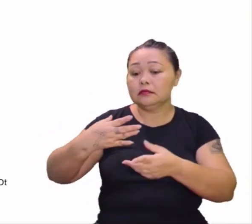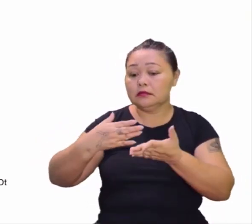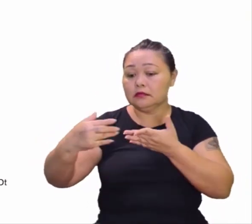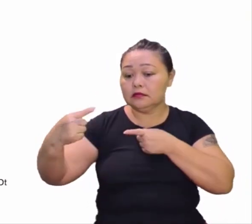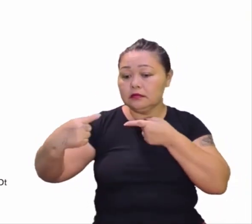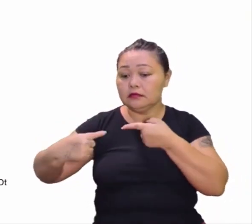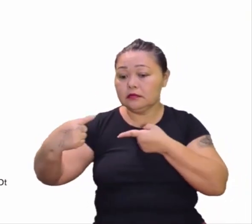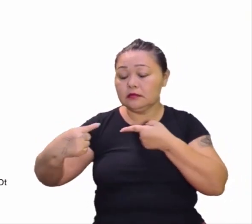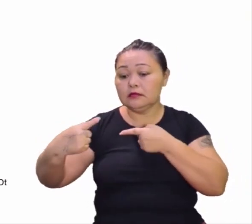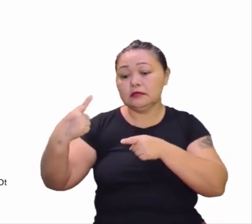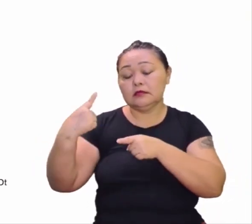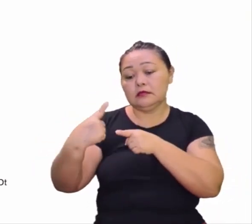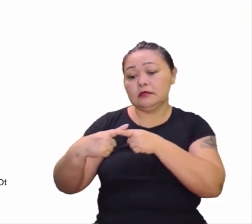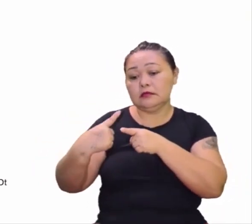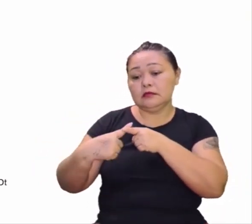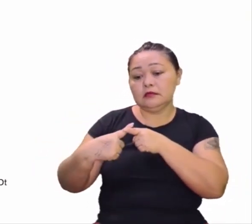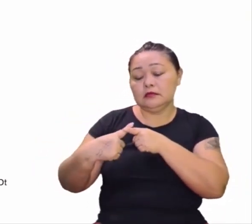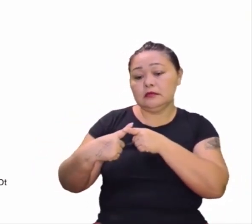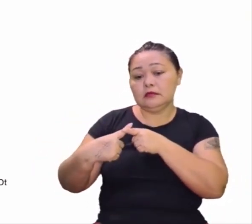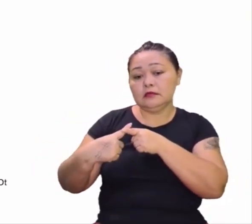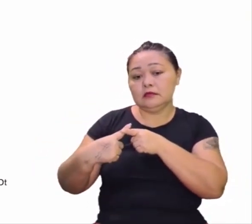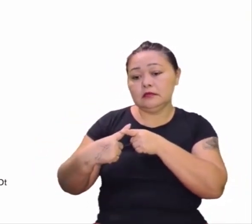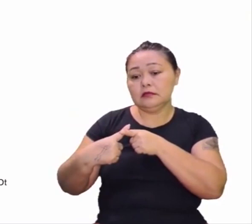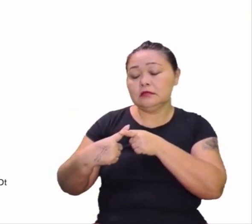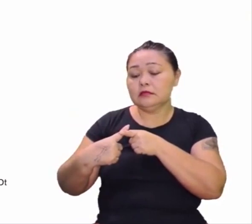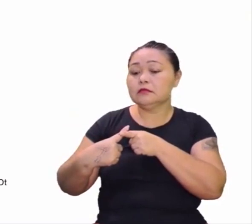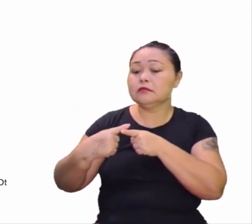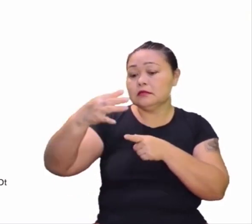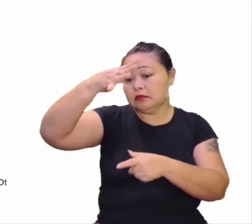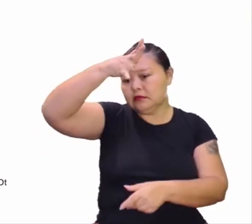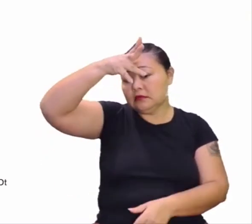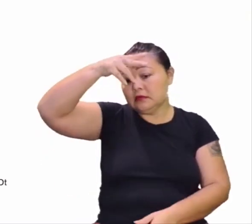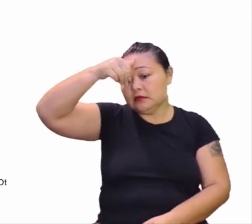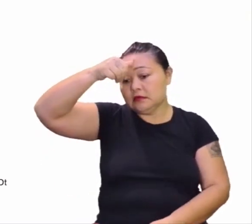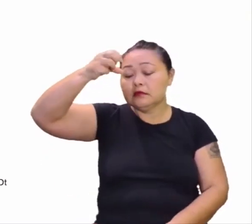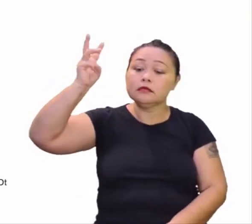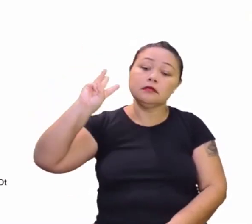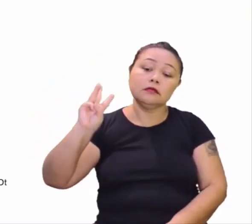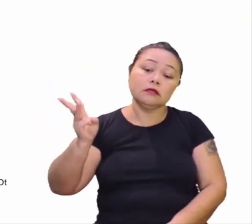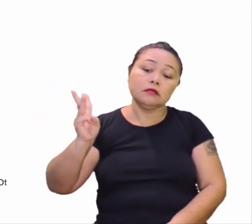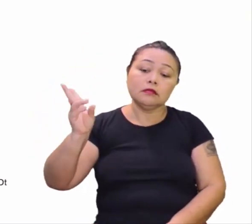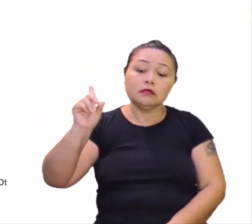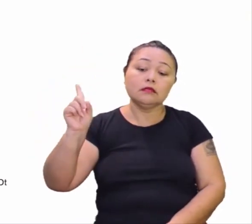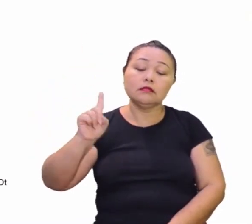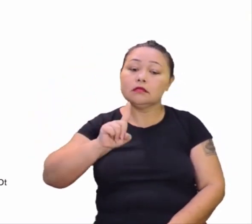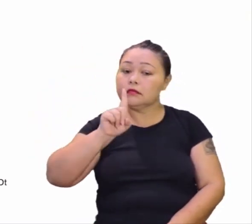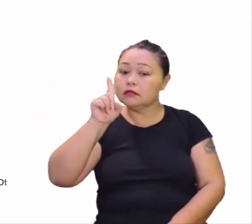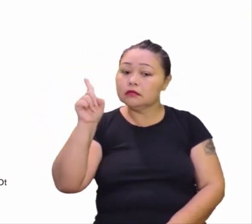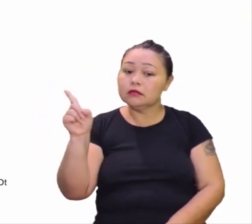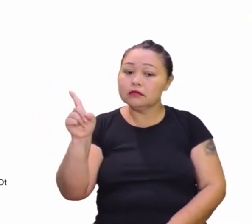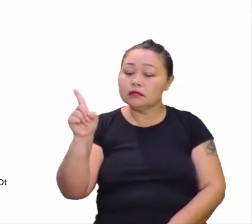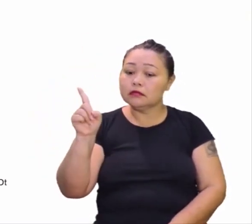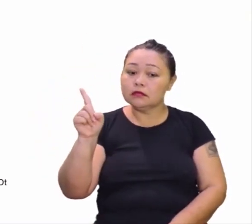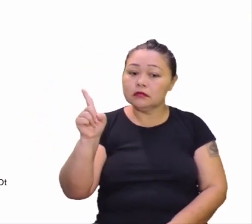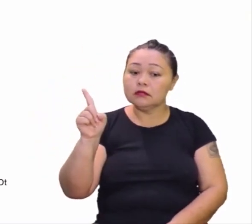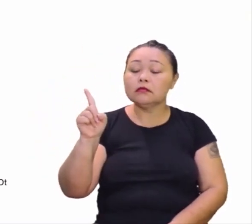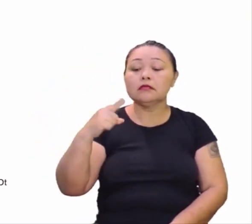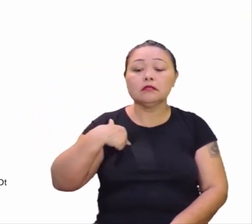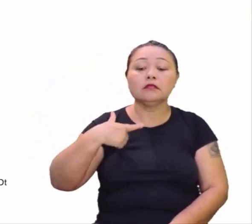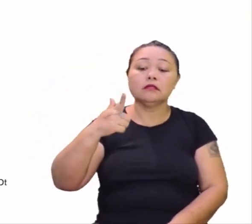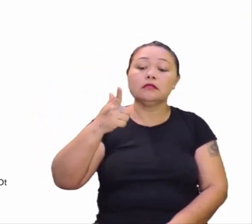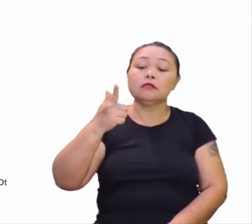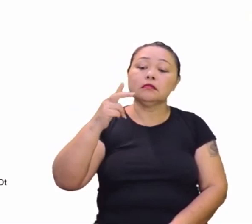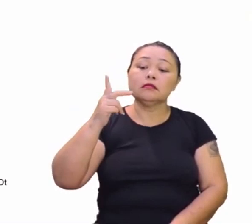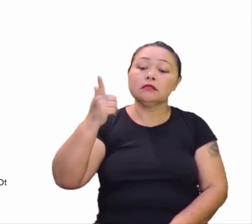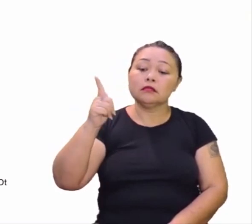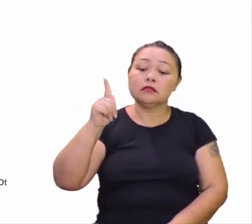divisão política, porque a Amazônia vai lá para o Maranhão, já vimos em aulas passadas. Não é isso? Em geografia